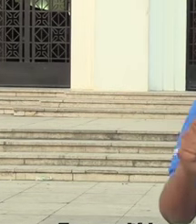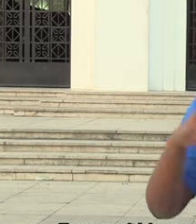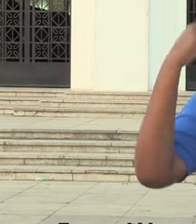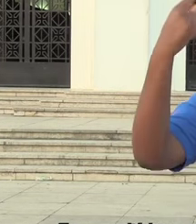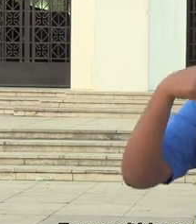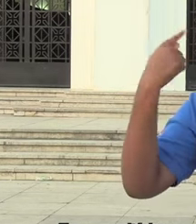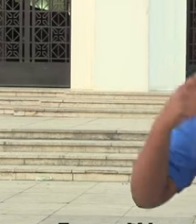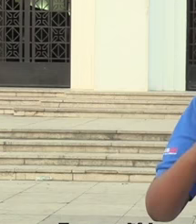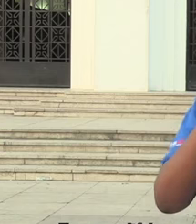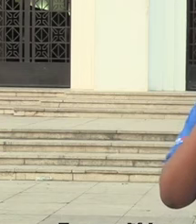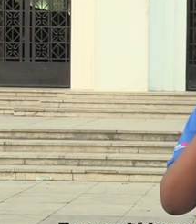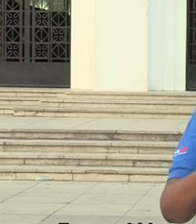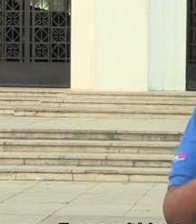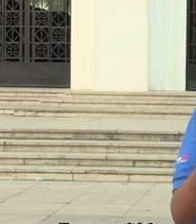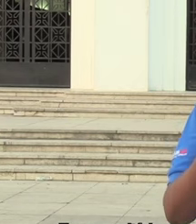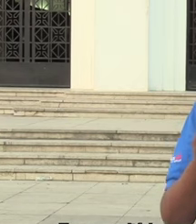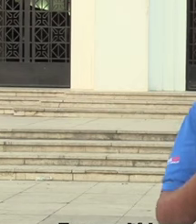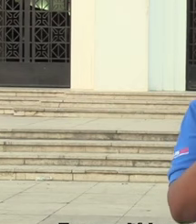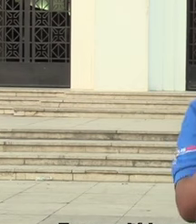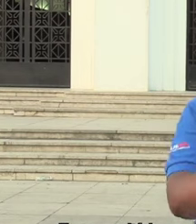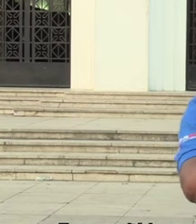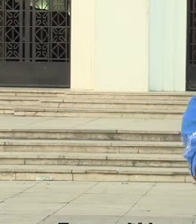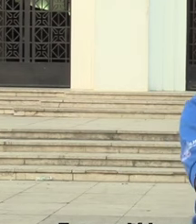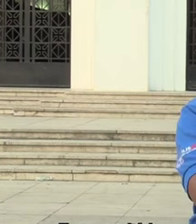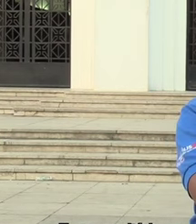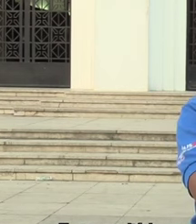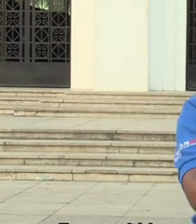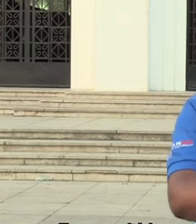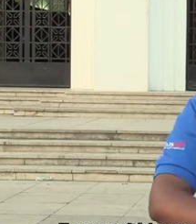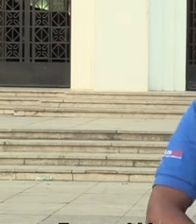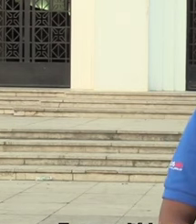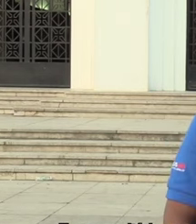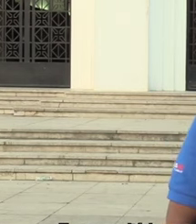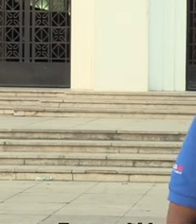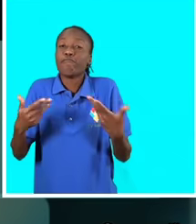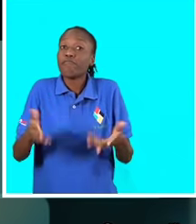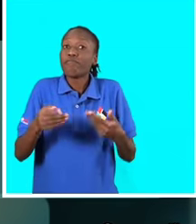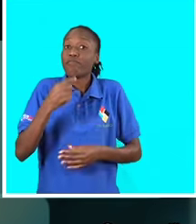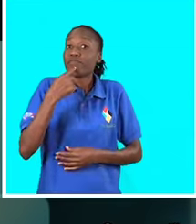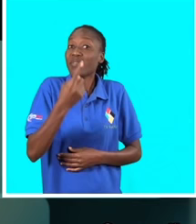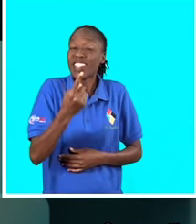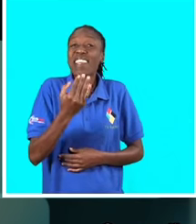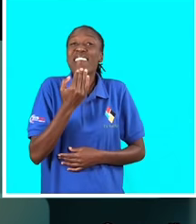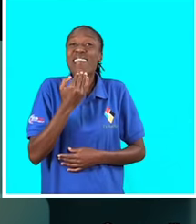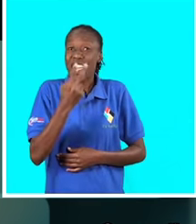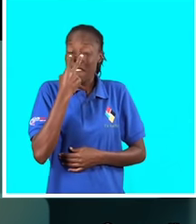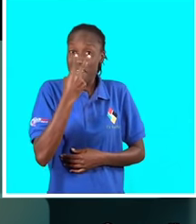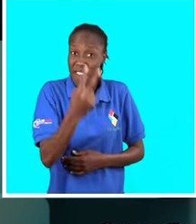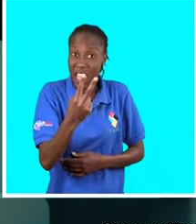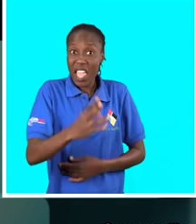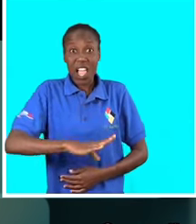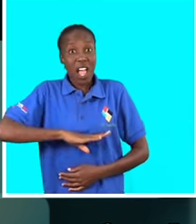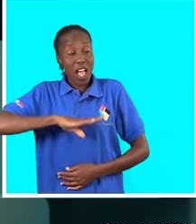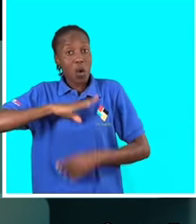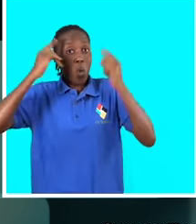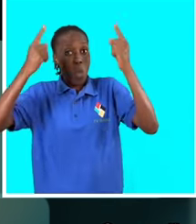critérios os casamentos religiosos devem obedecer? Quem verifica a idade